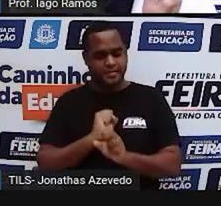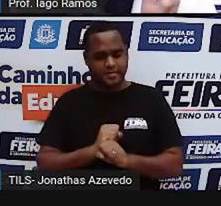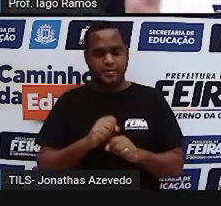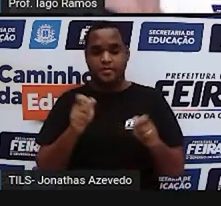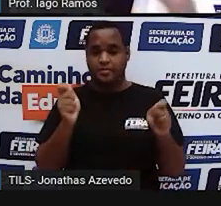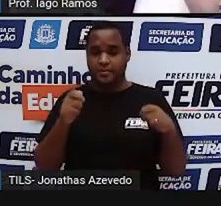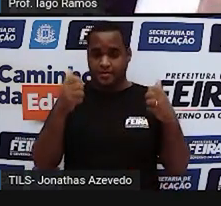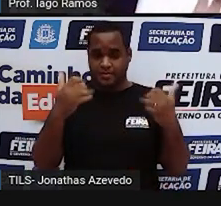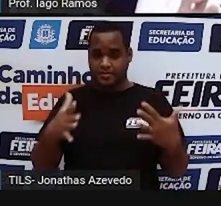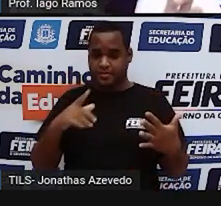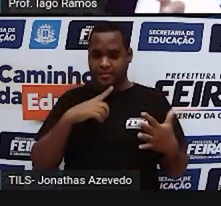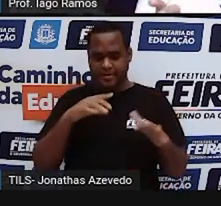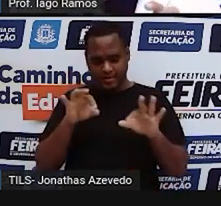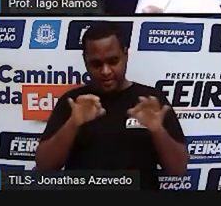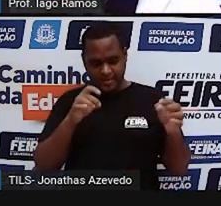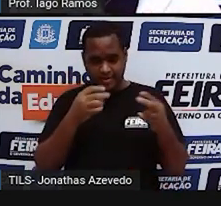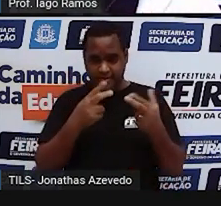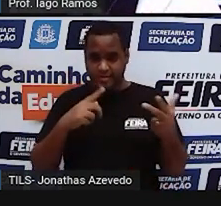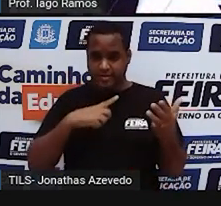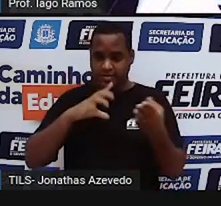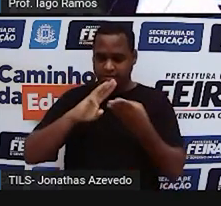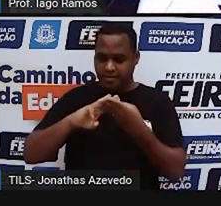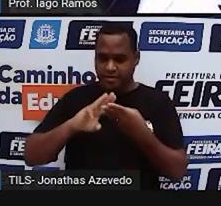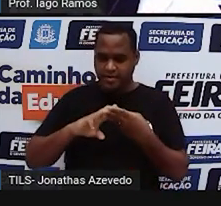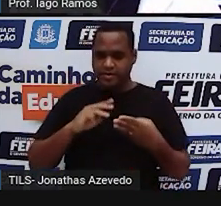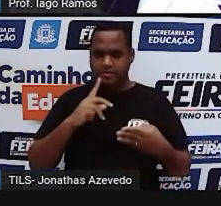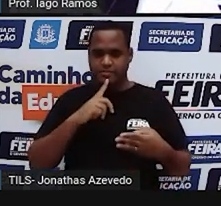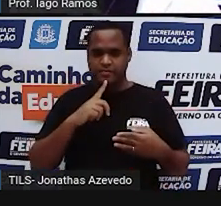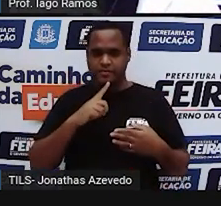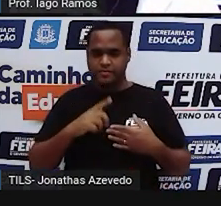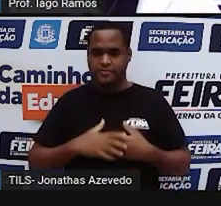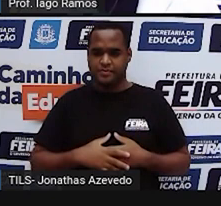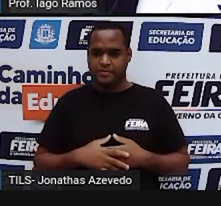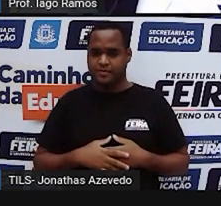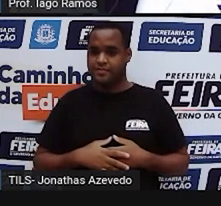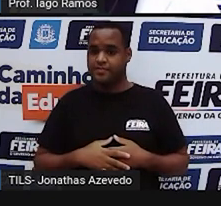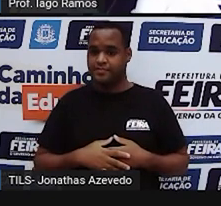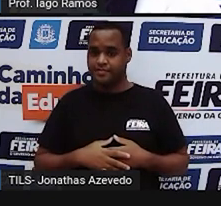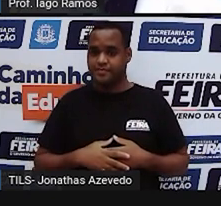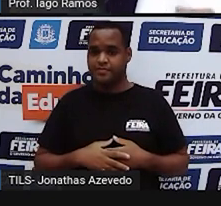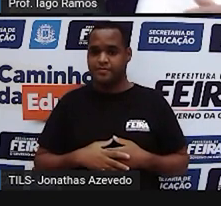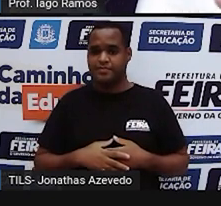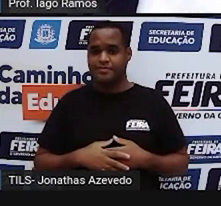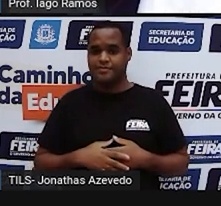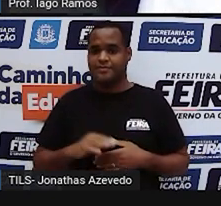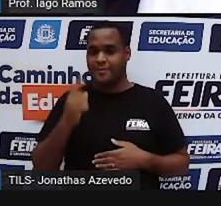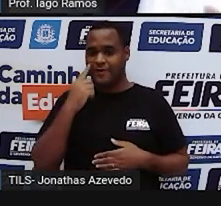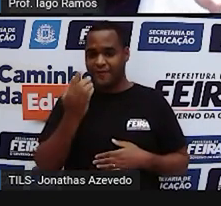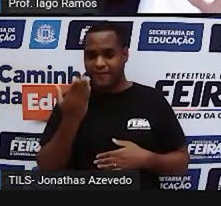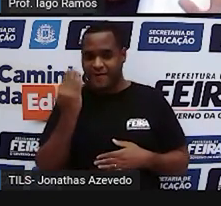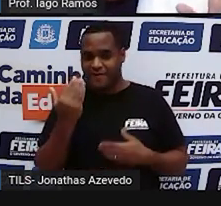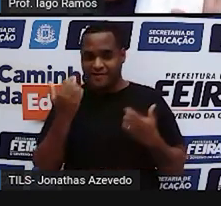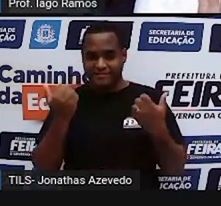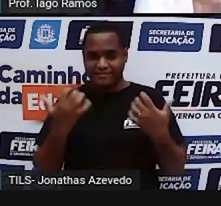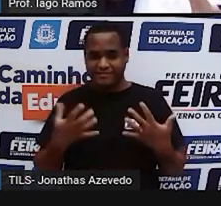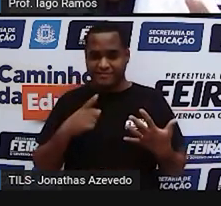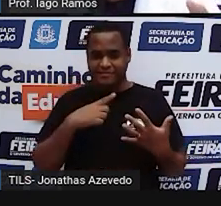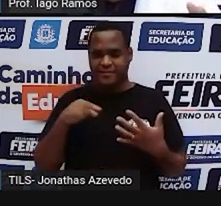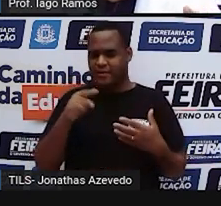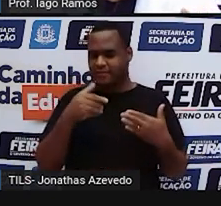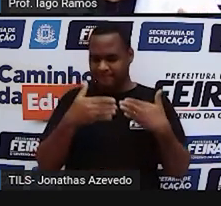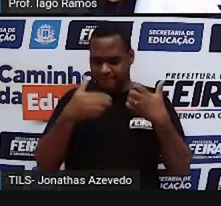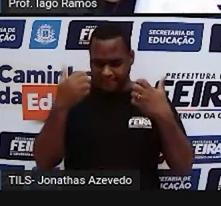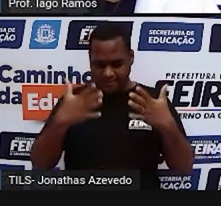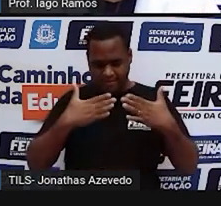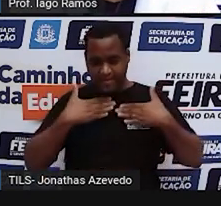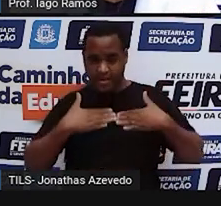fazer truque com a matemática A ideia é essa beleza tá vamos lá vamos